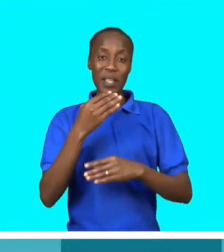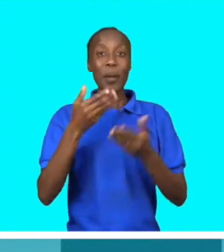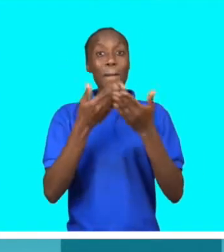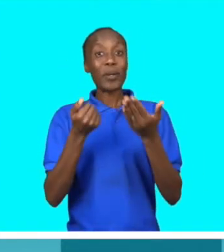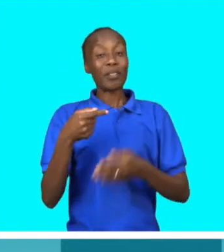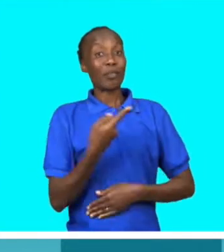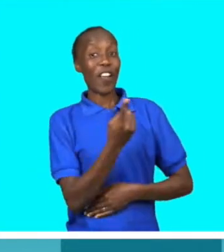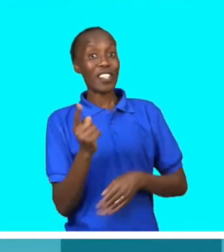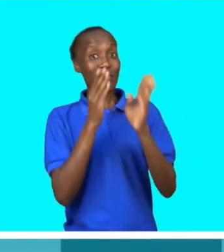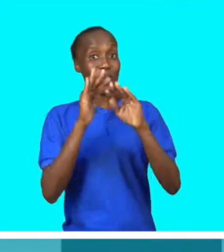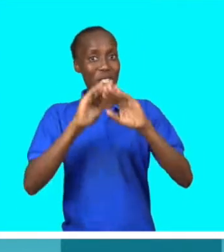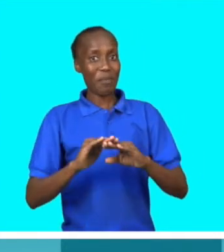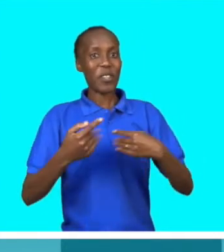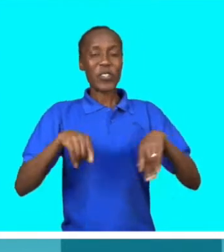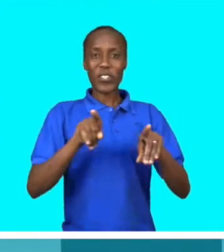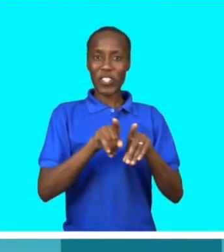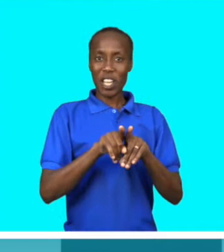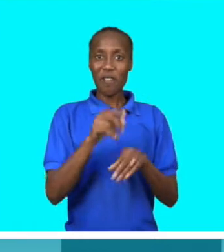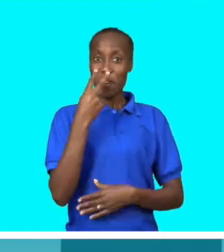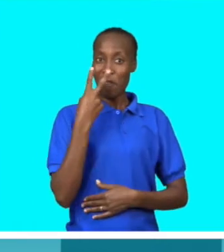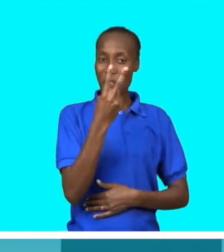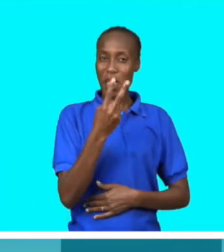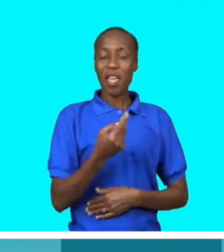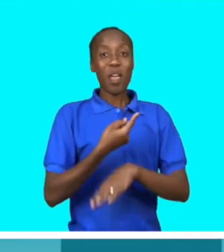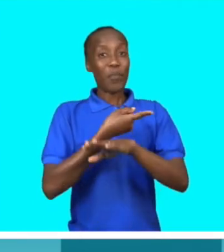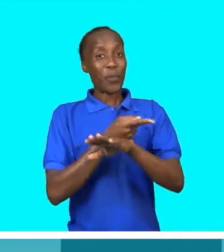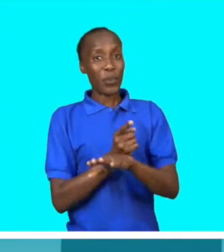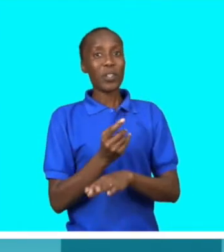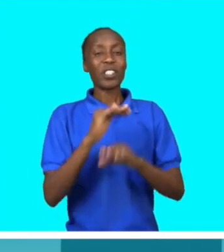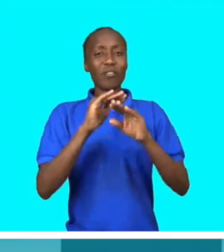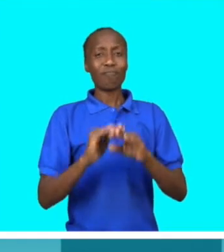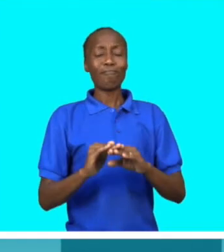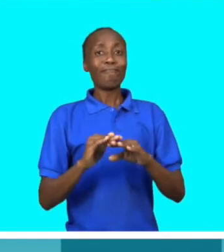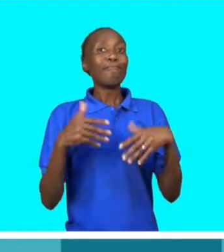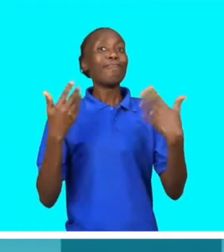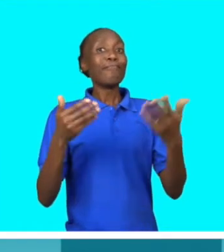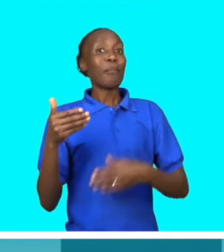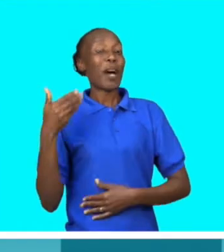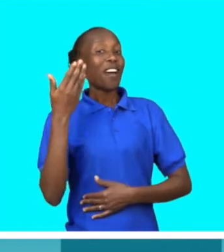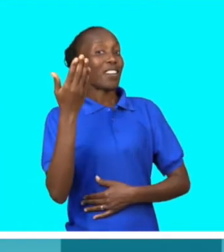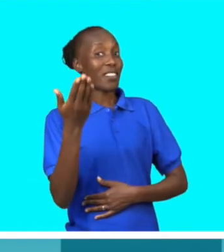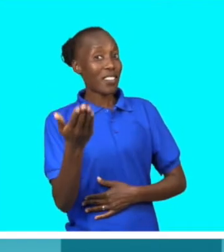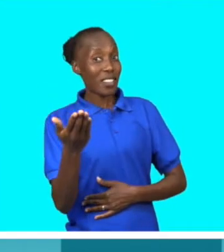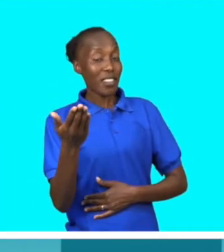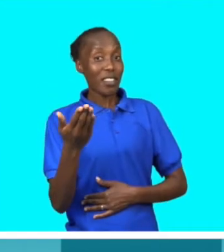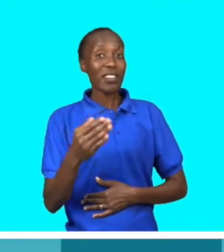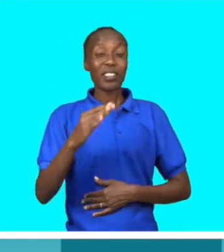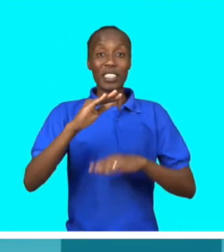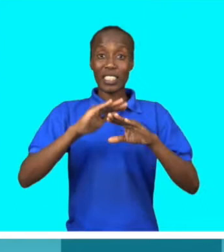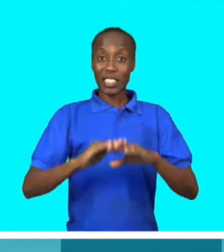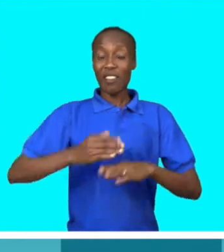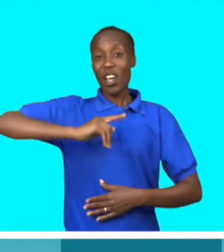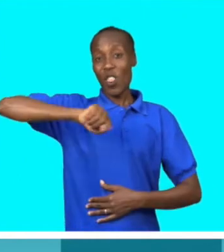aos nossos telespectadores que estiveram ao longo desses minutos de nos acompanhar. E para si, que esteve na